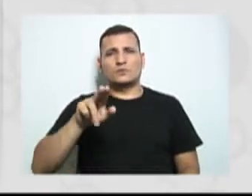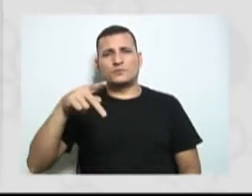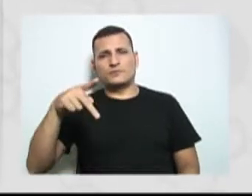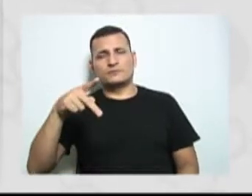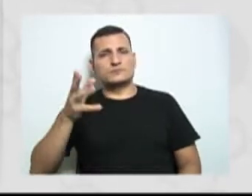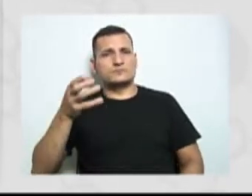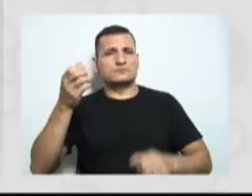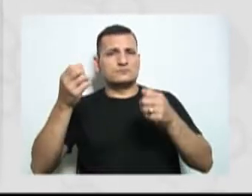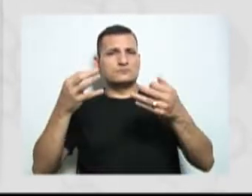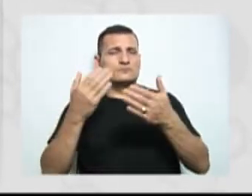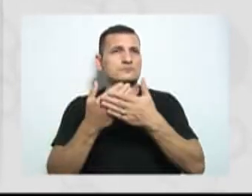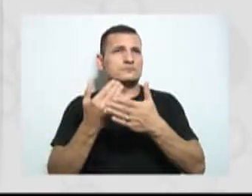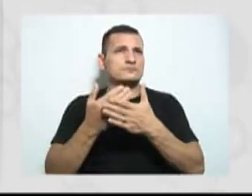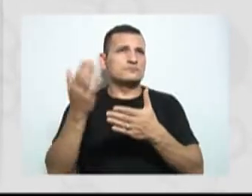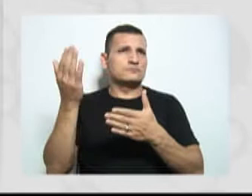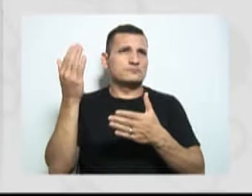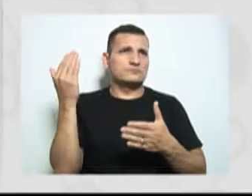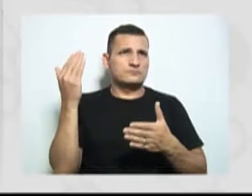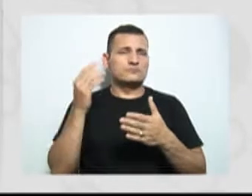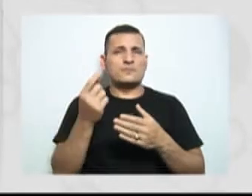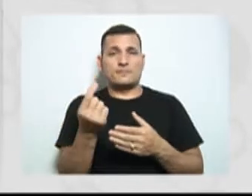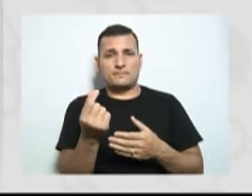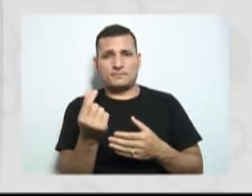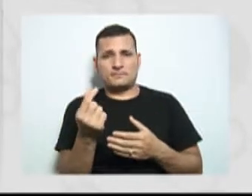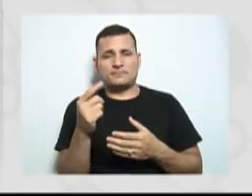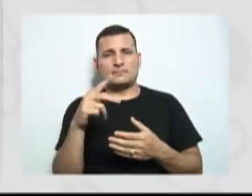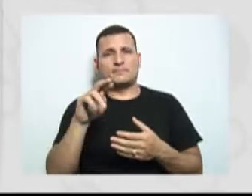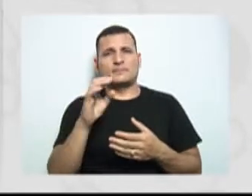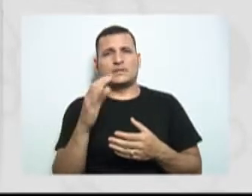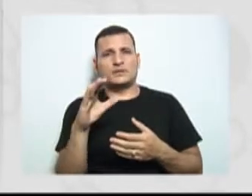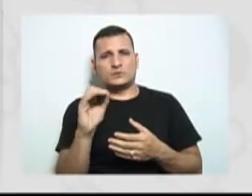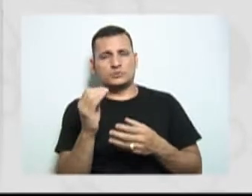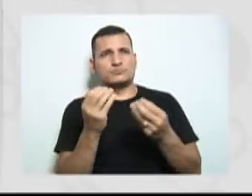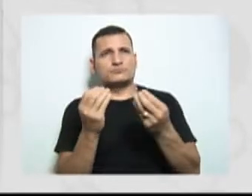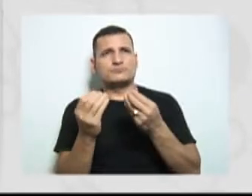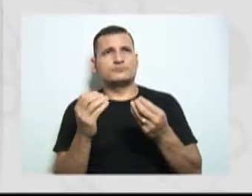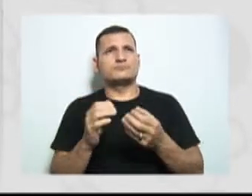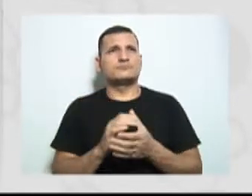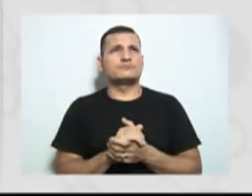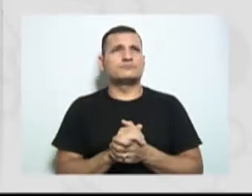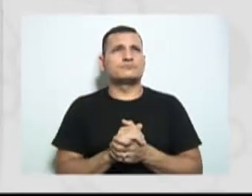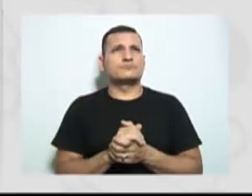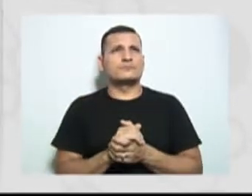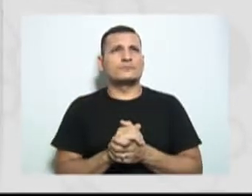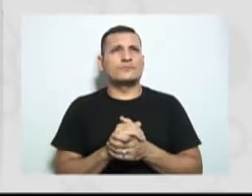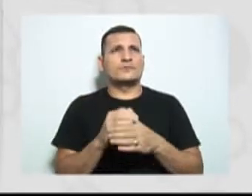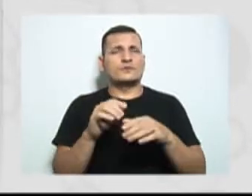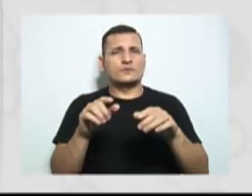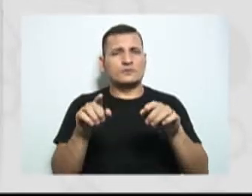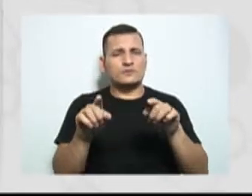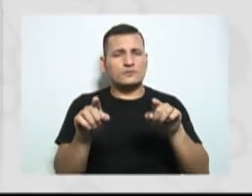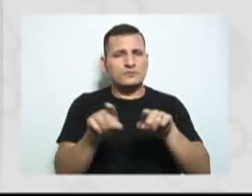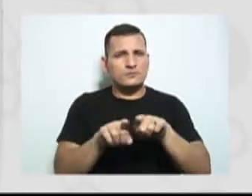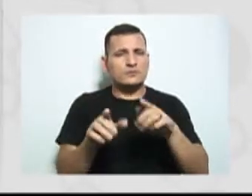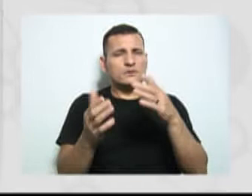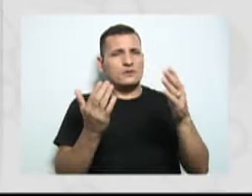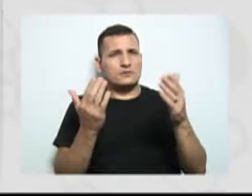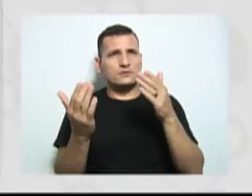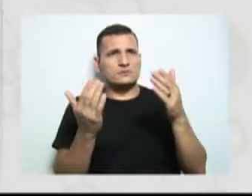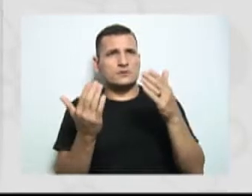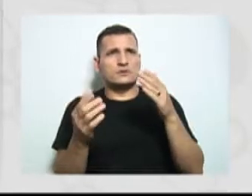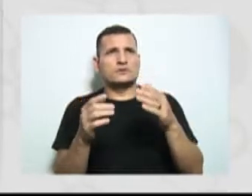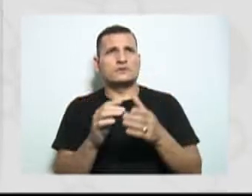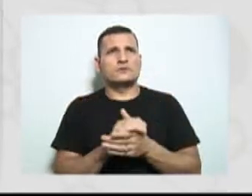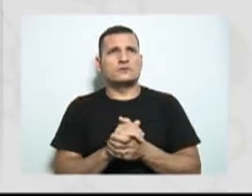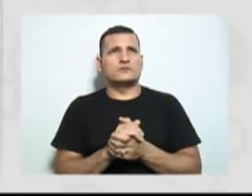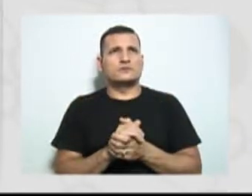aula passada, com a questão de formação de preço. Ou seja, nós temos também aqui analisar o quê? O